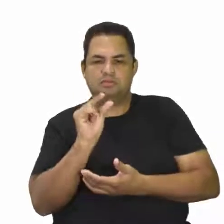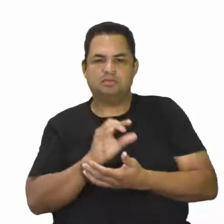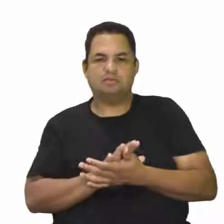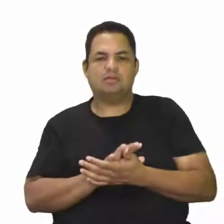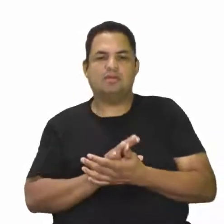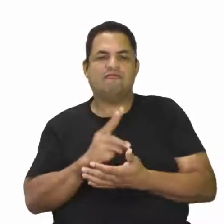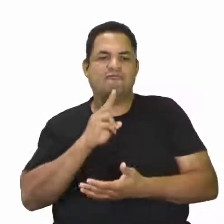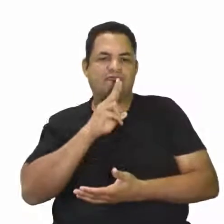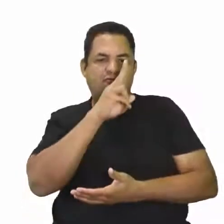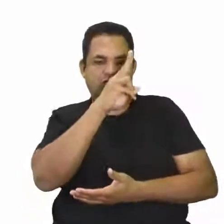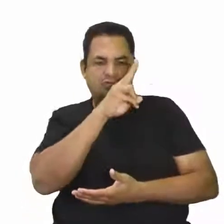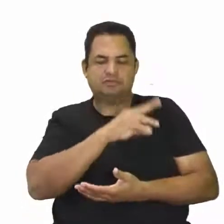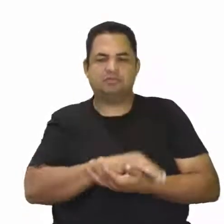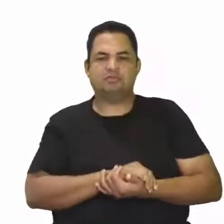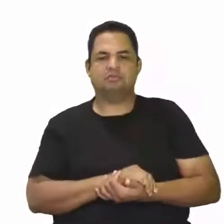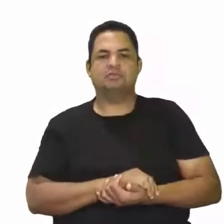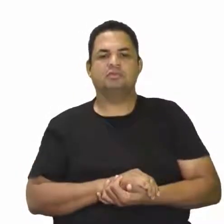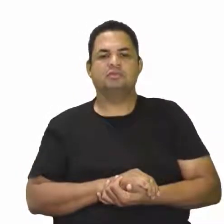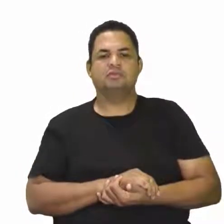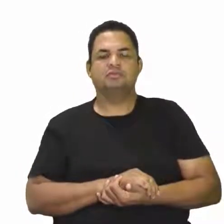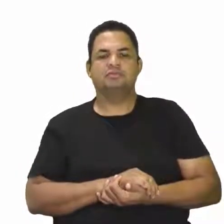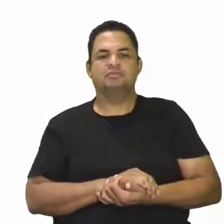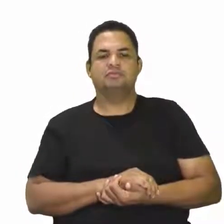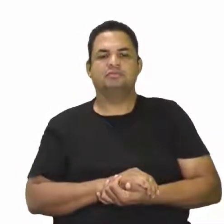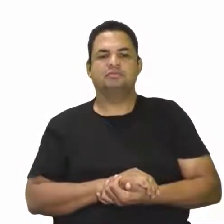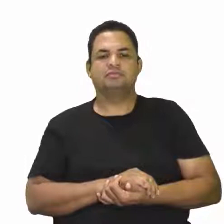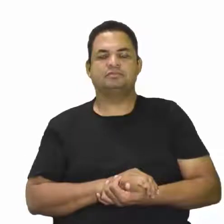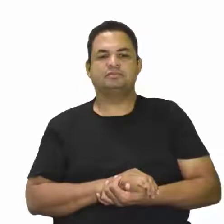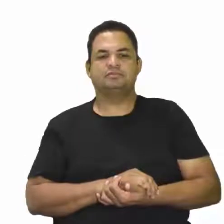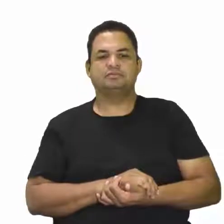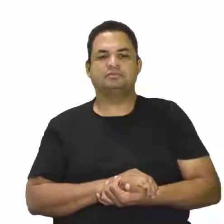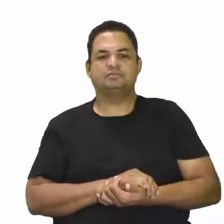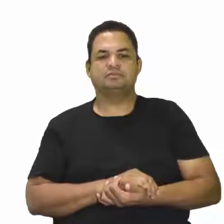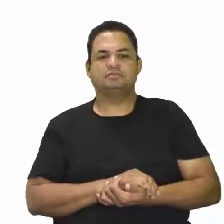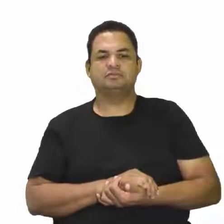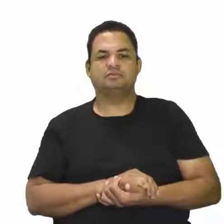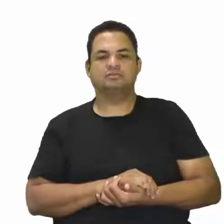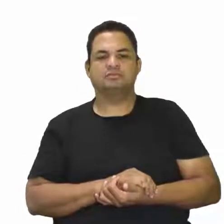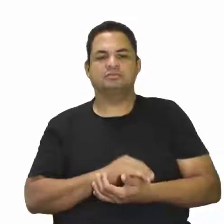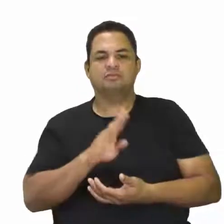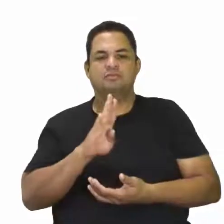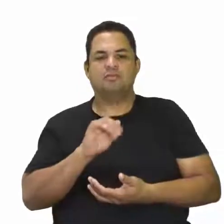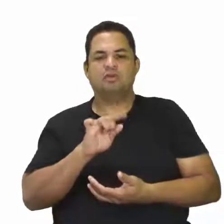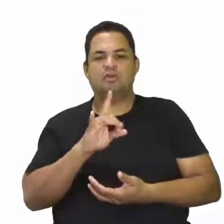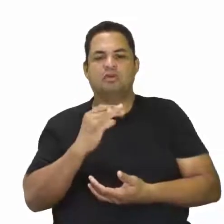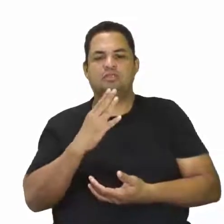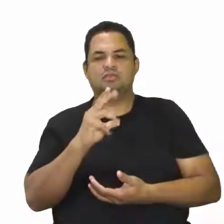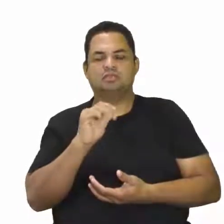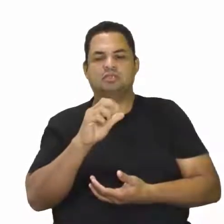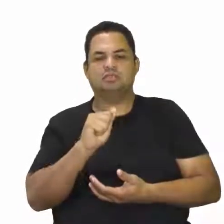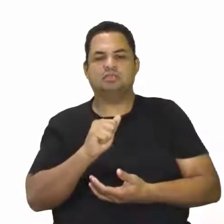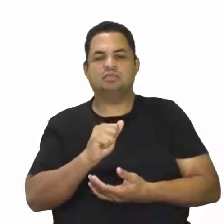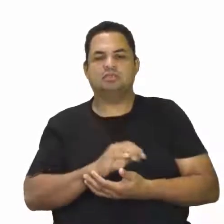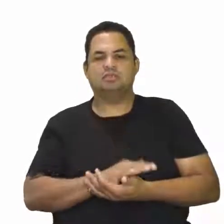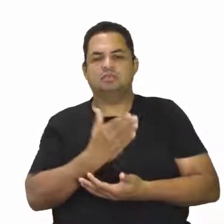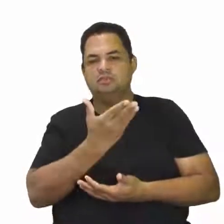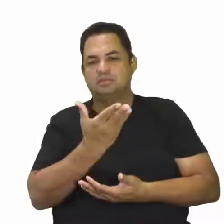tônica, a sílaba mais forte. Por isso que são heterotônicos. Burocracia,